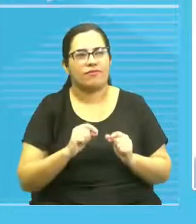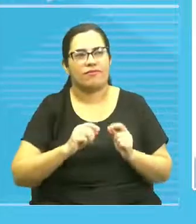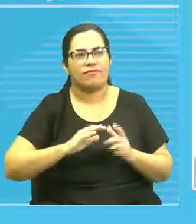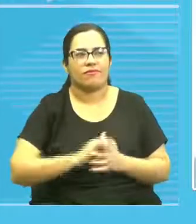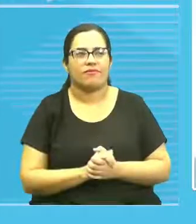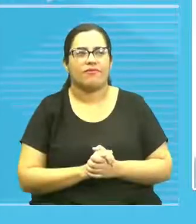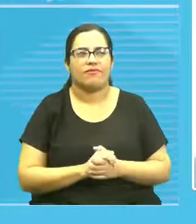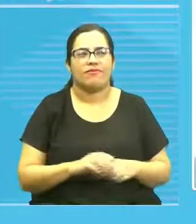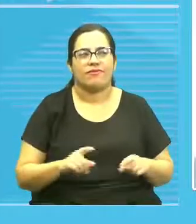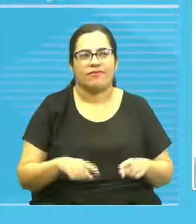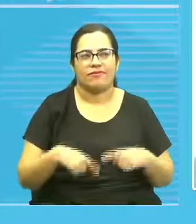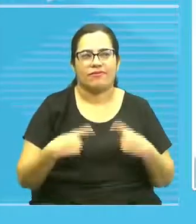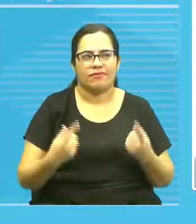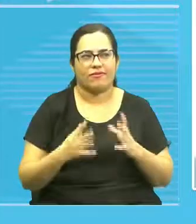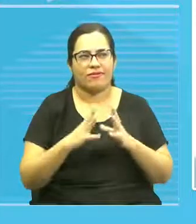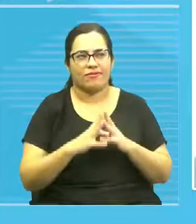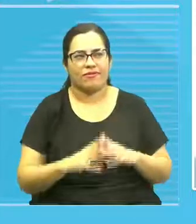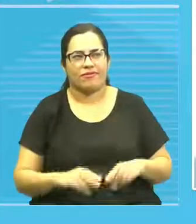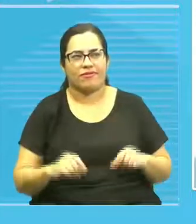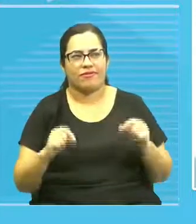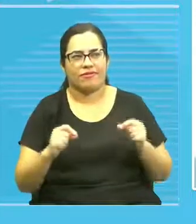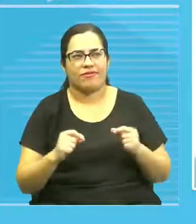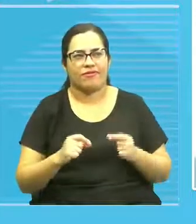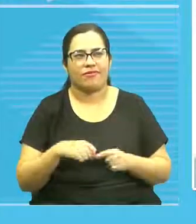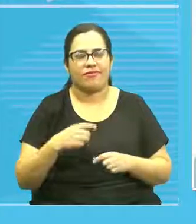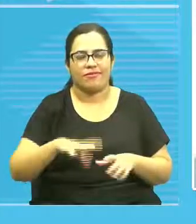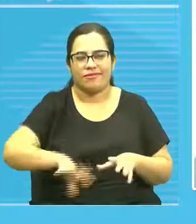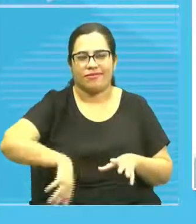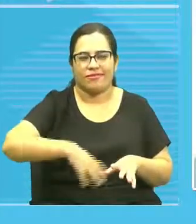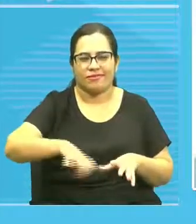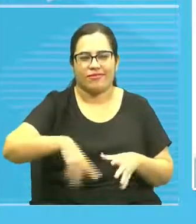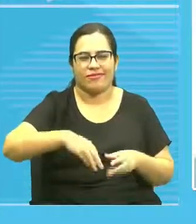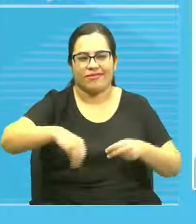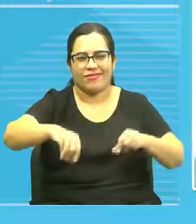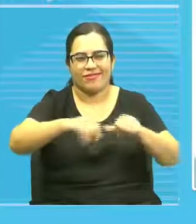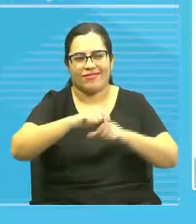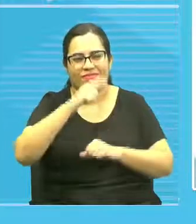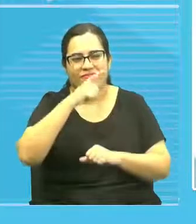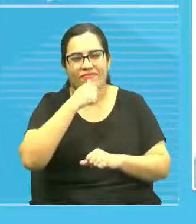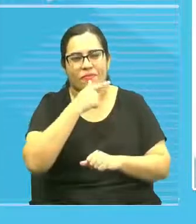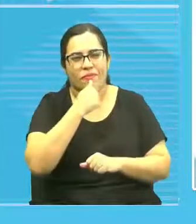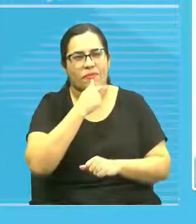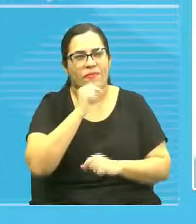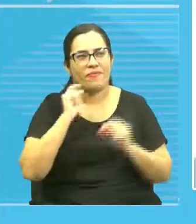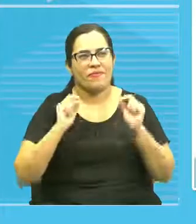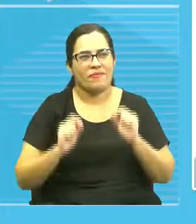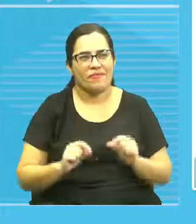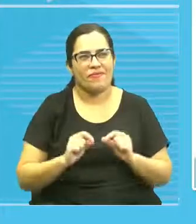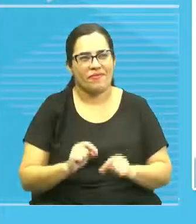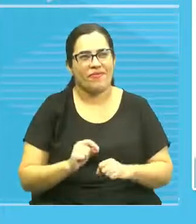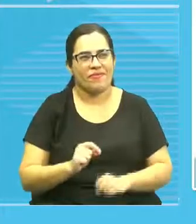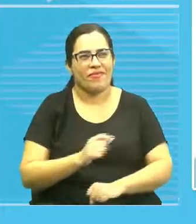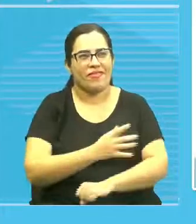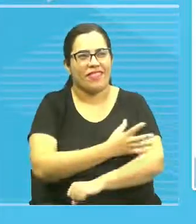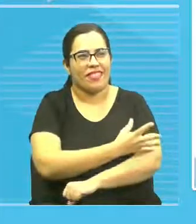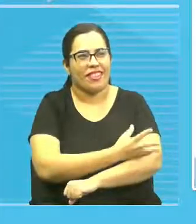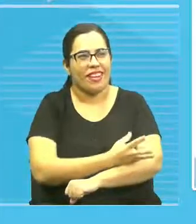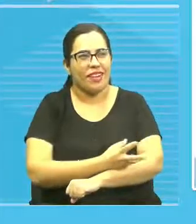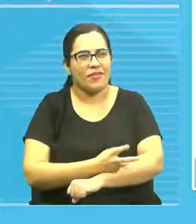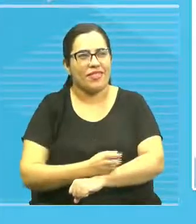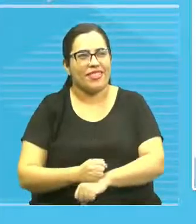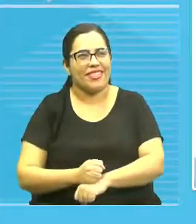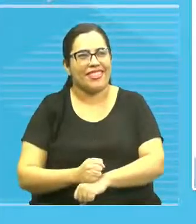Rosinha, essa dissolução do sabão na água, ela foi endo ou foi exo? O que é que tu